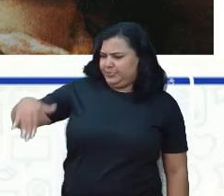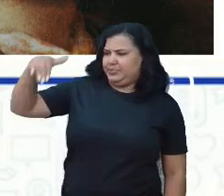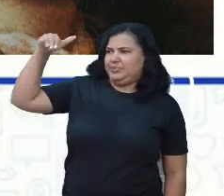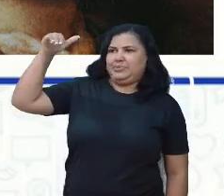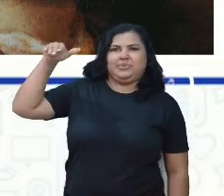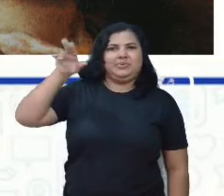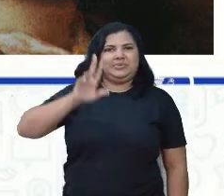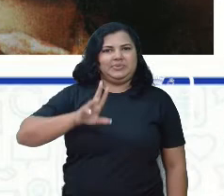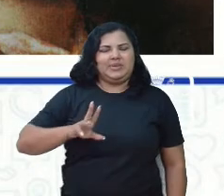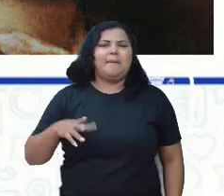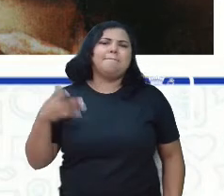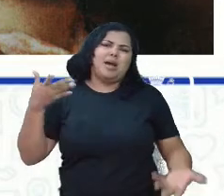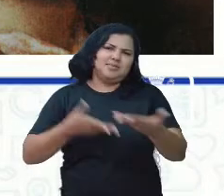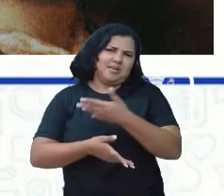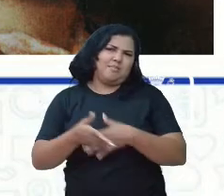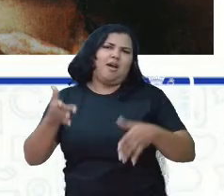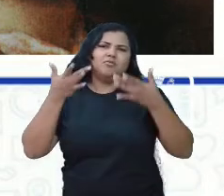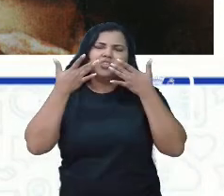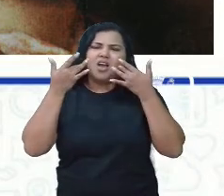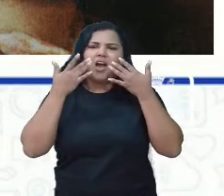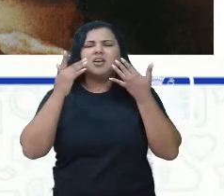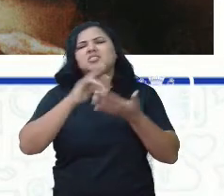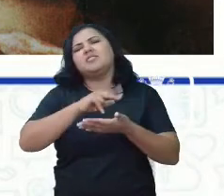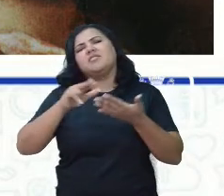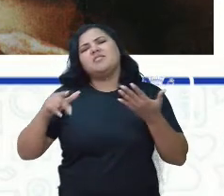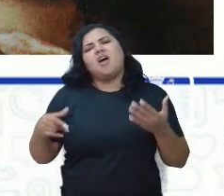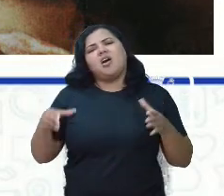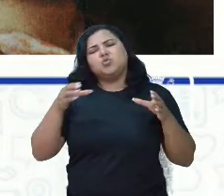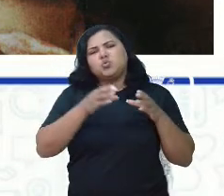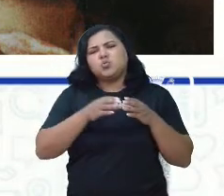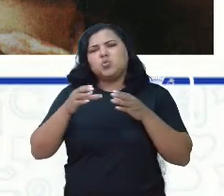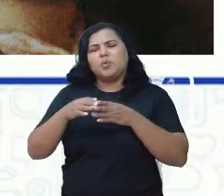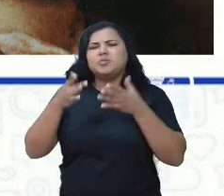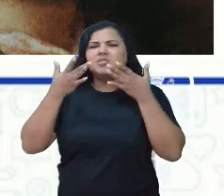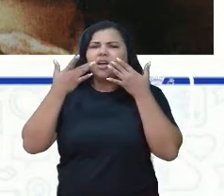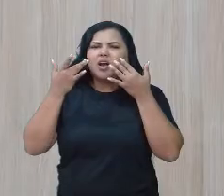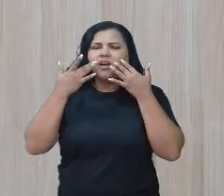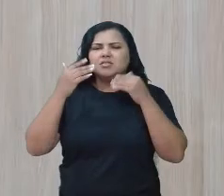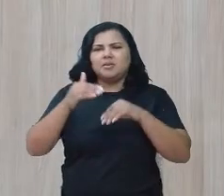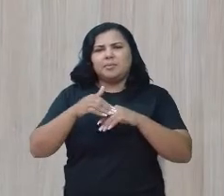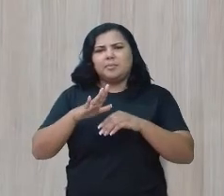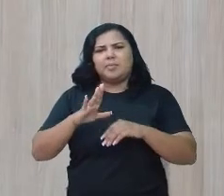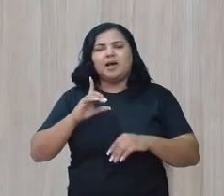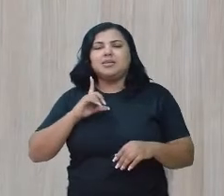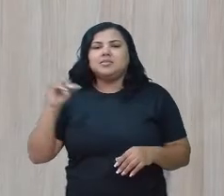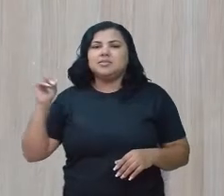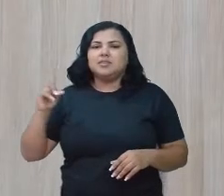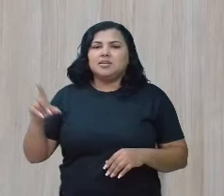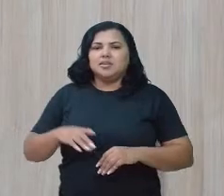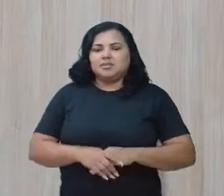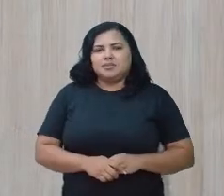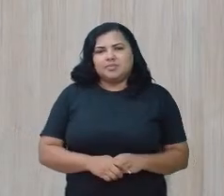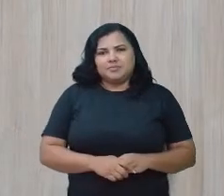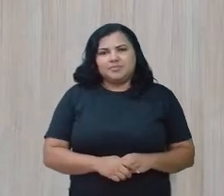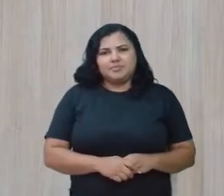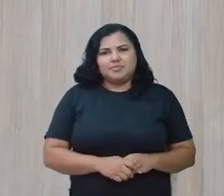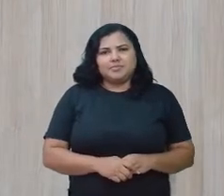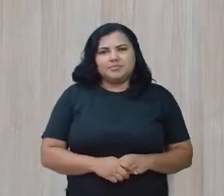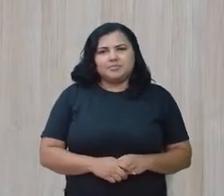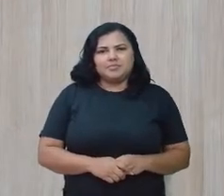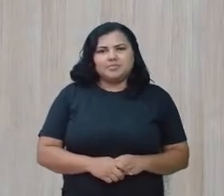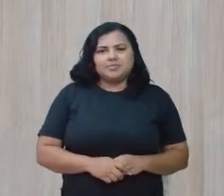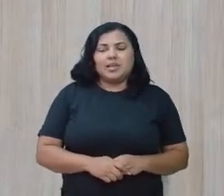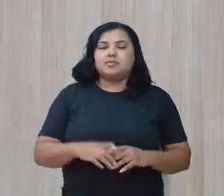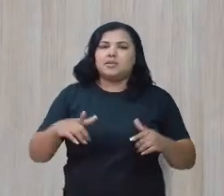esse caminho do teatro, ele participou de várias companhias de teatro, mas ele... nessa